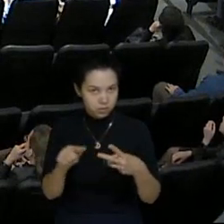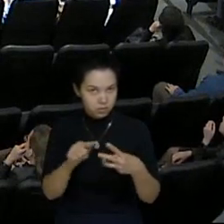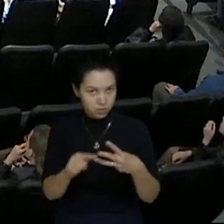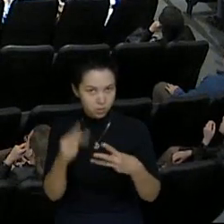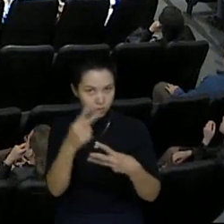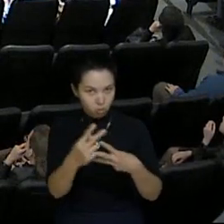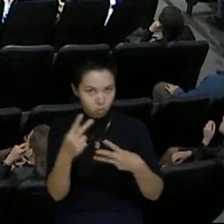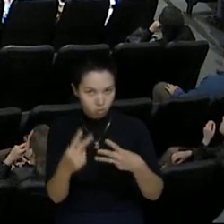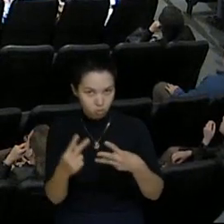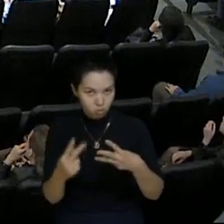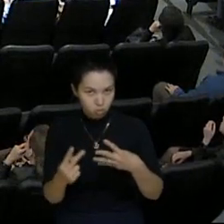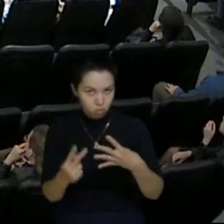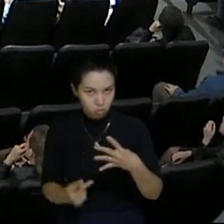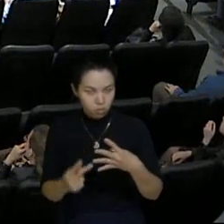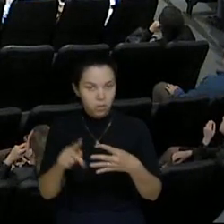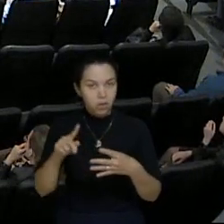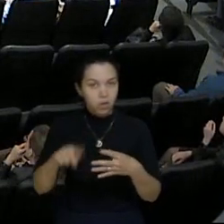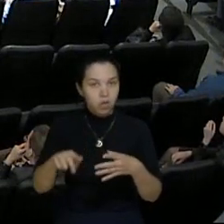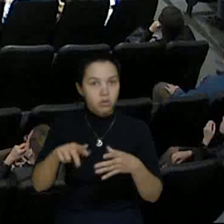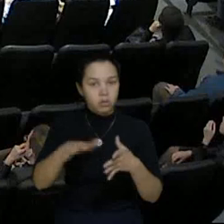municípios da Grande